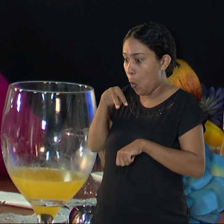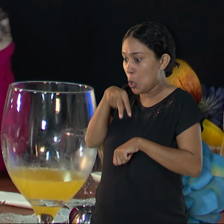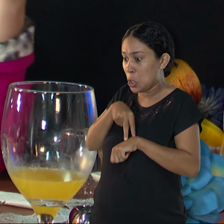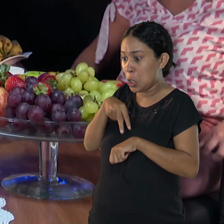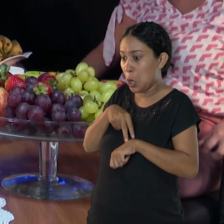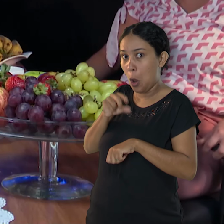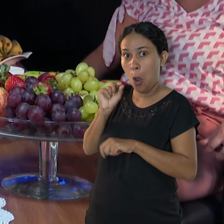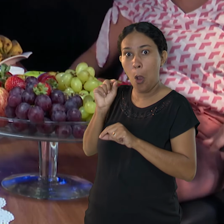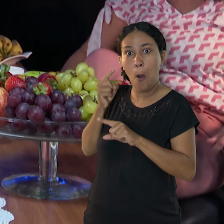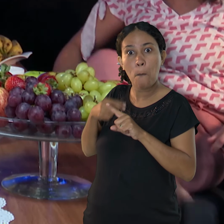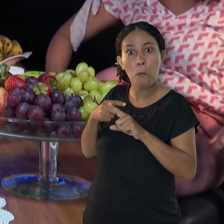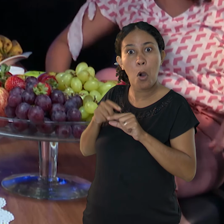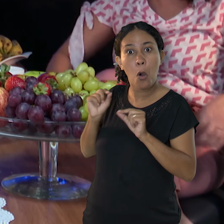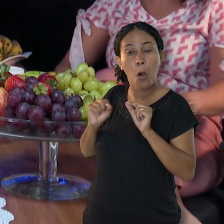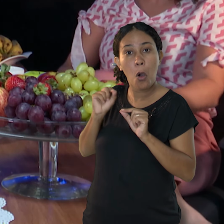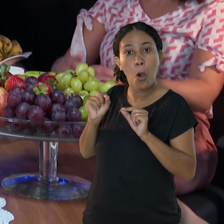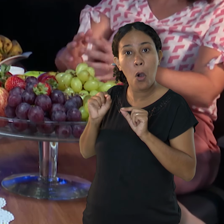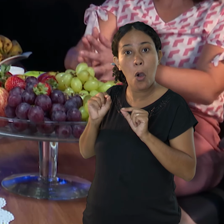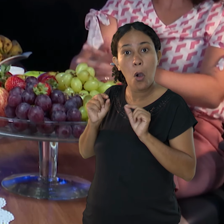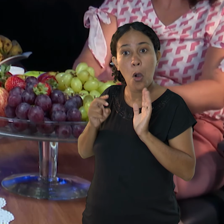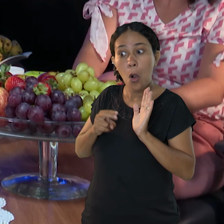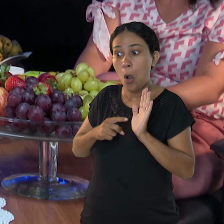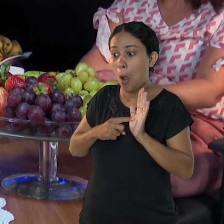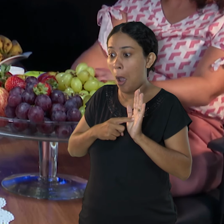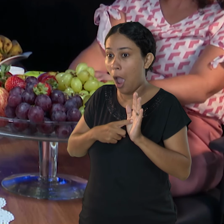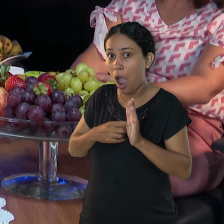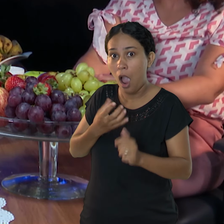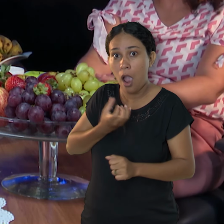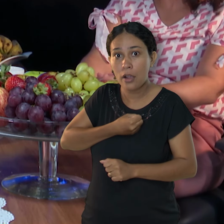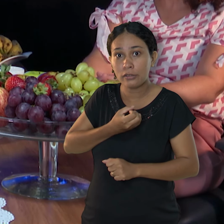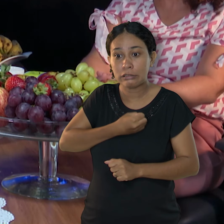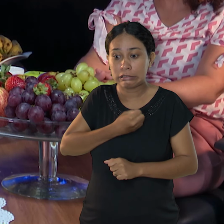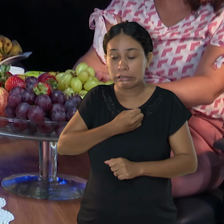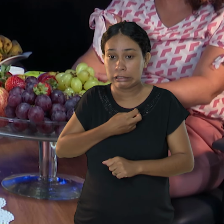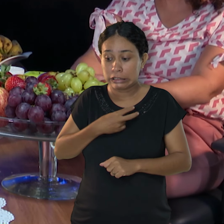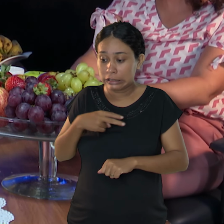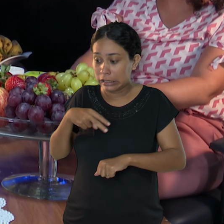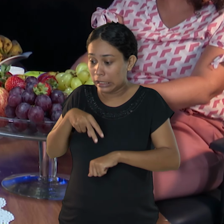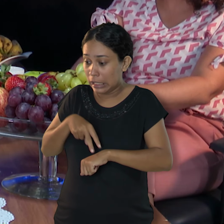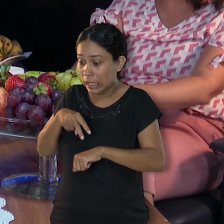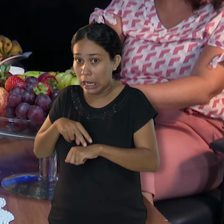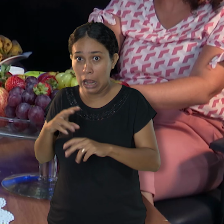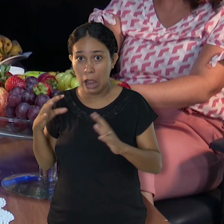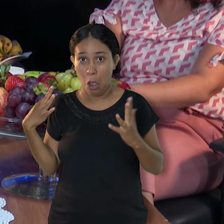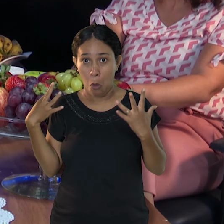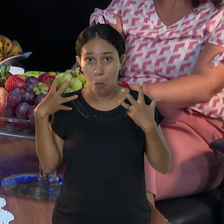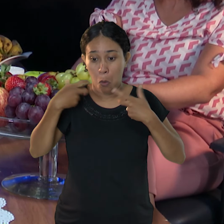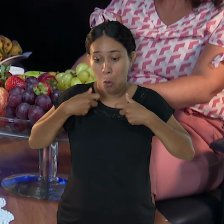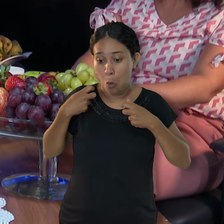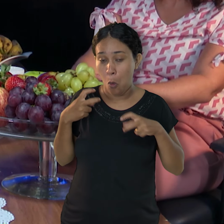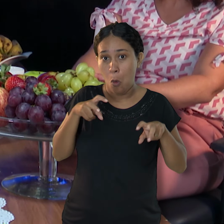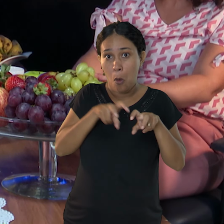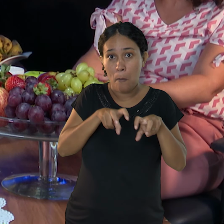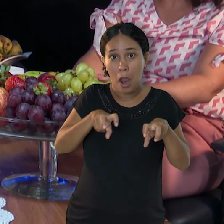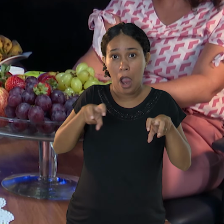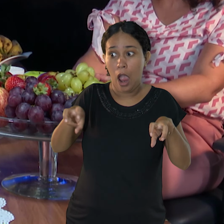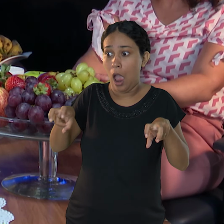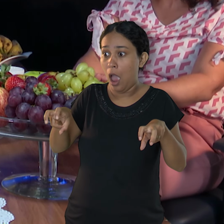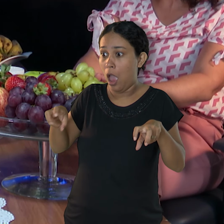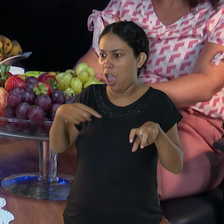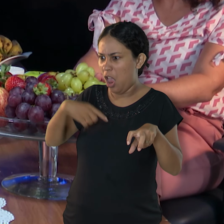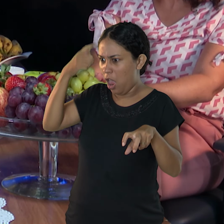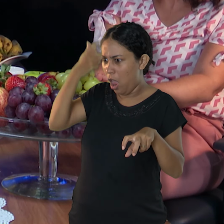Porque quando eu apresentar os números, eu no pleno, com toda a magistratura sentada, né? Quem é a Tainá na fila do pão? Eita, e